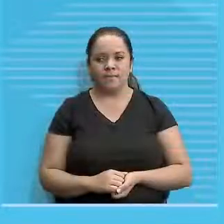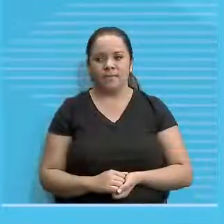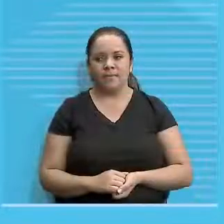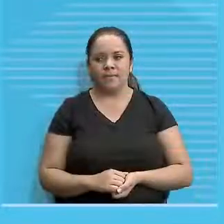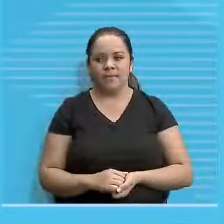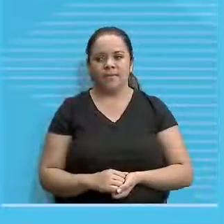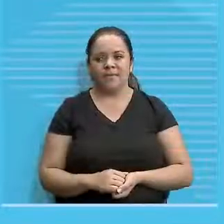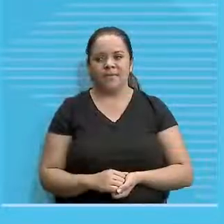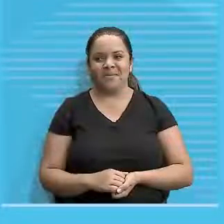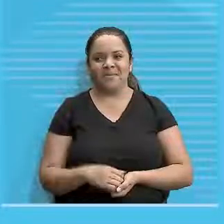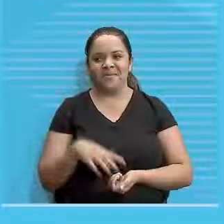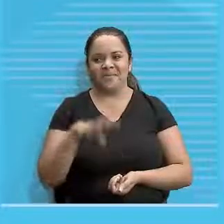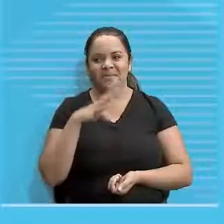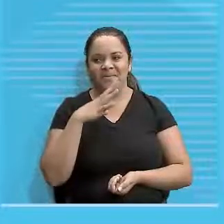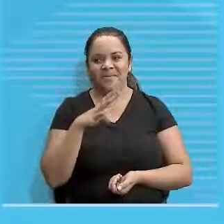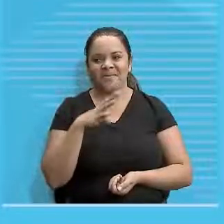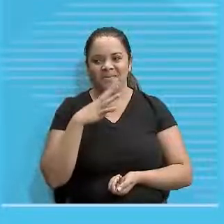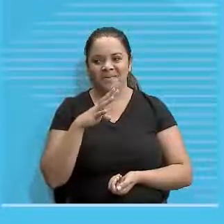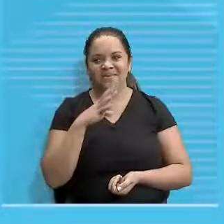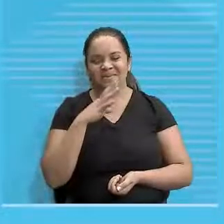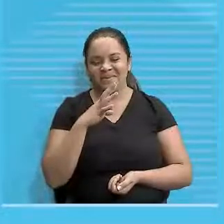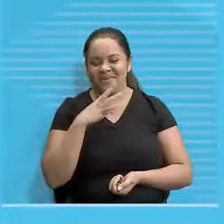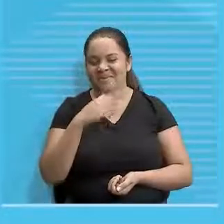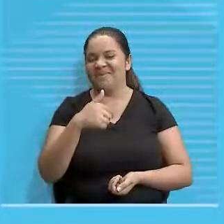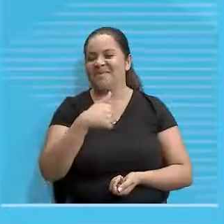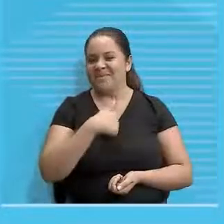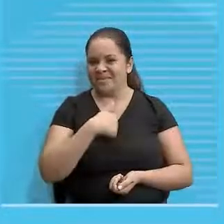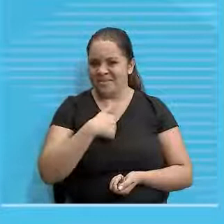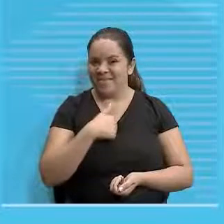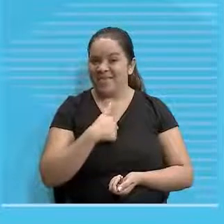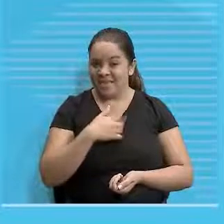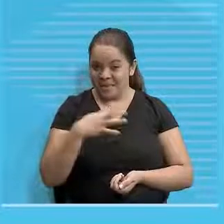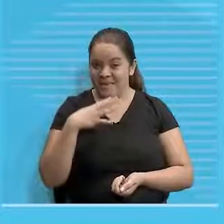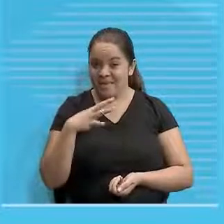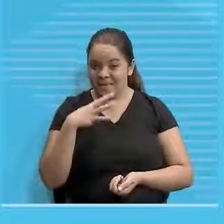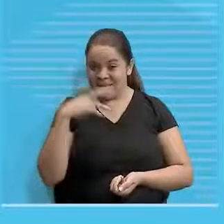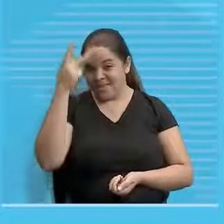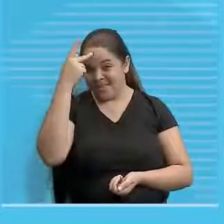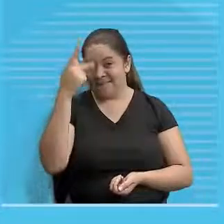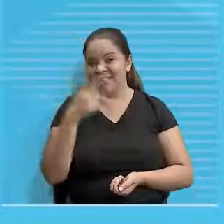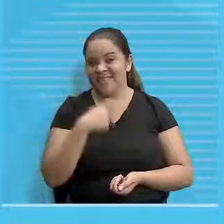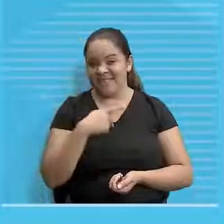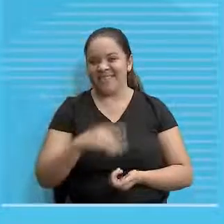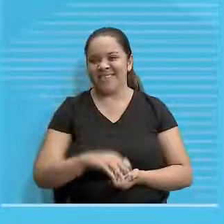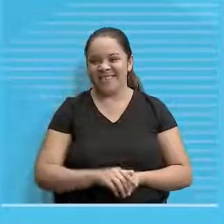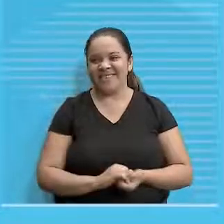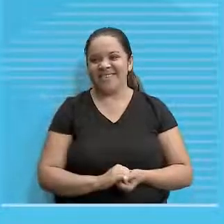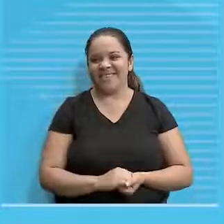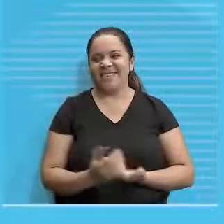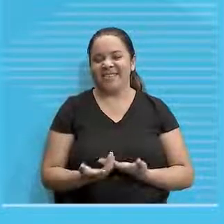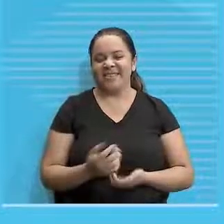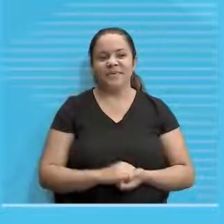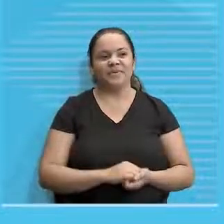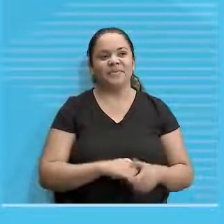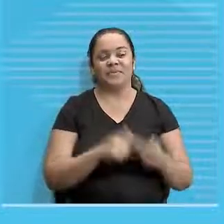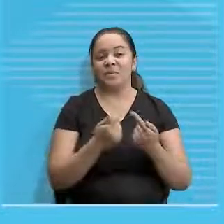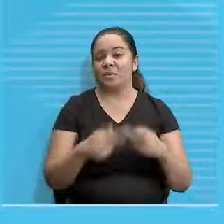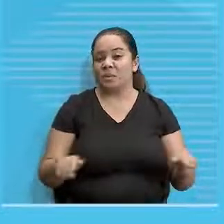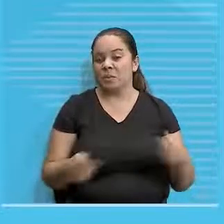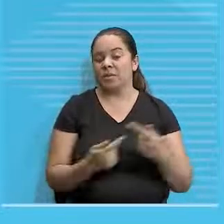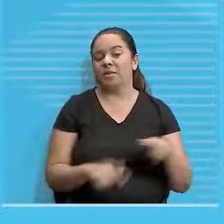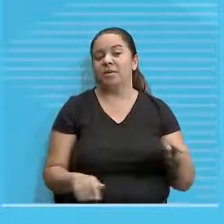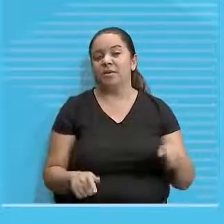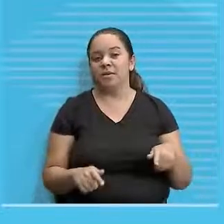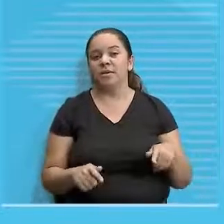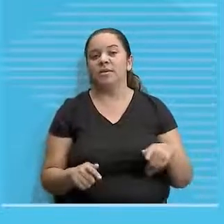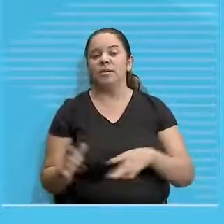tu dizer, minha cor, meu filme, minha música, a minha disciplina favorita, isso